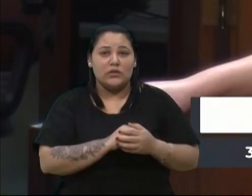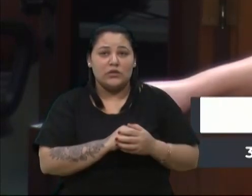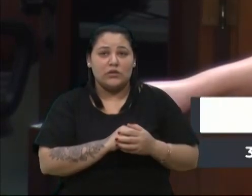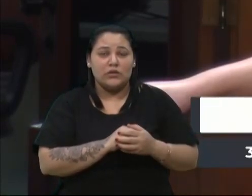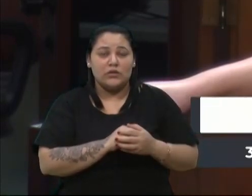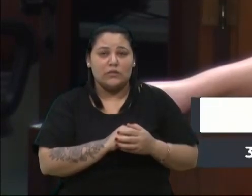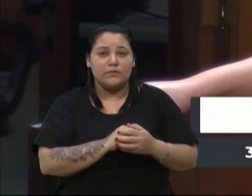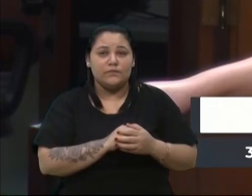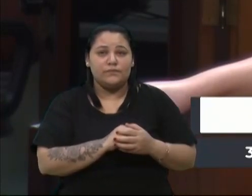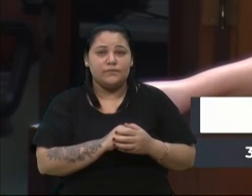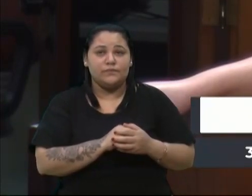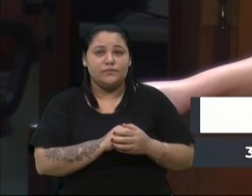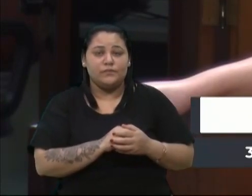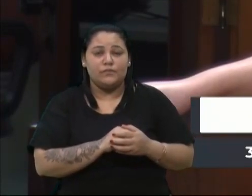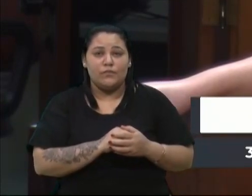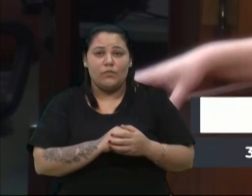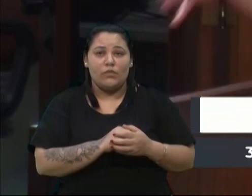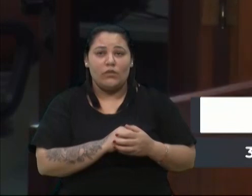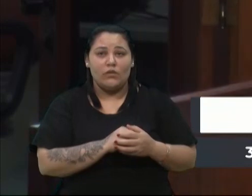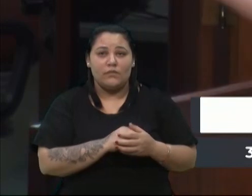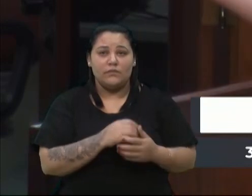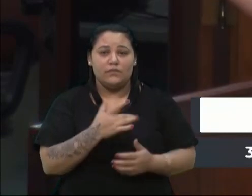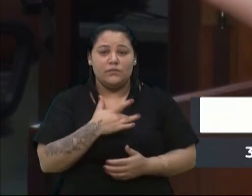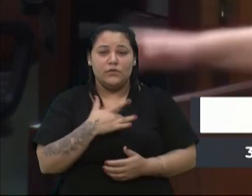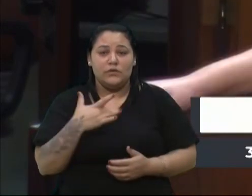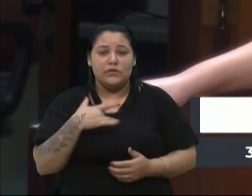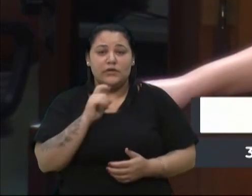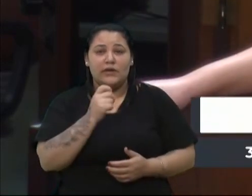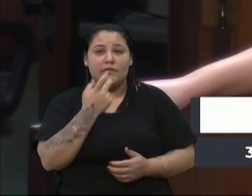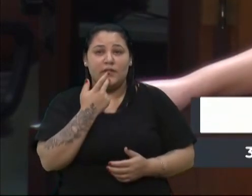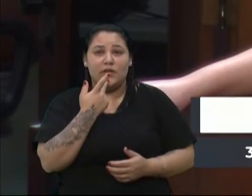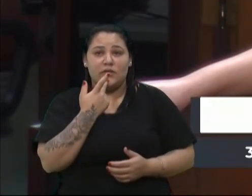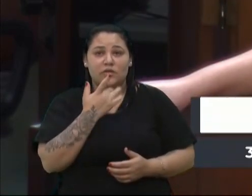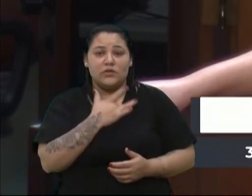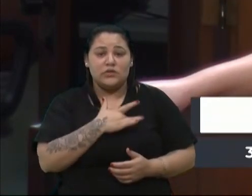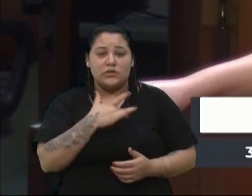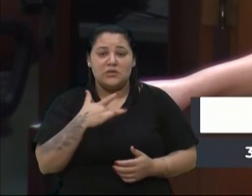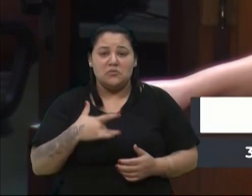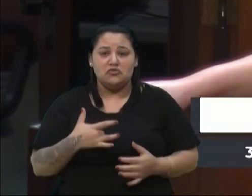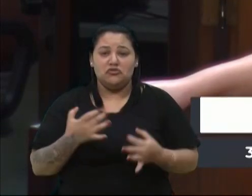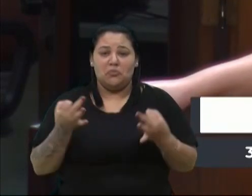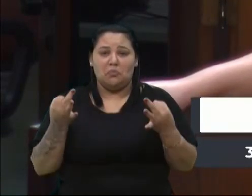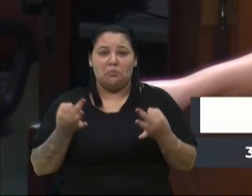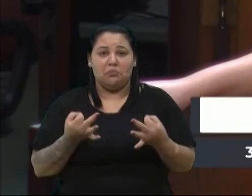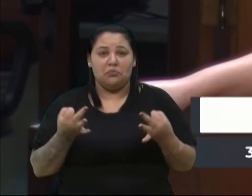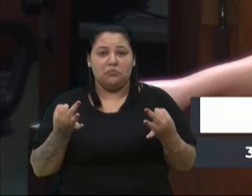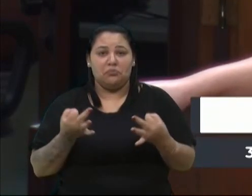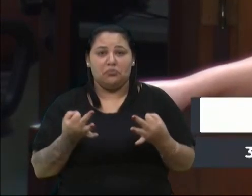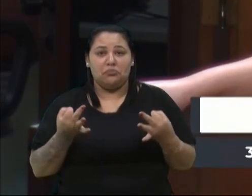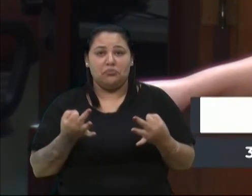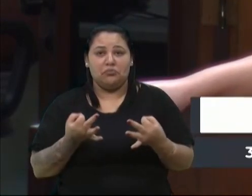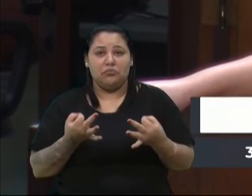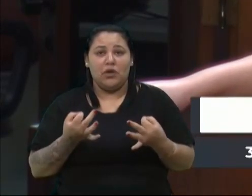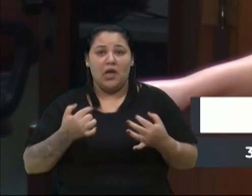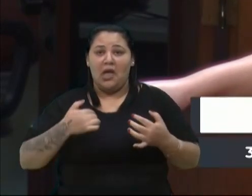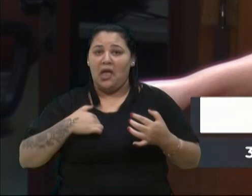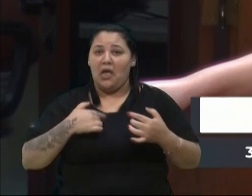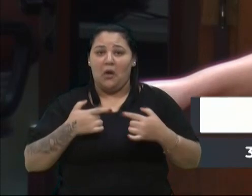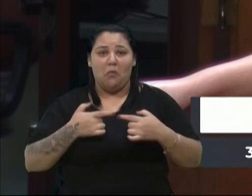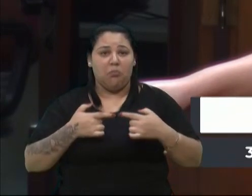a questão da saúde estar perfeita praticamente, né? Eu